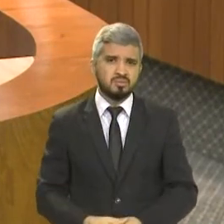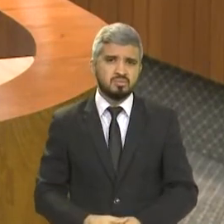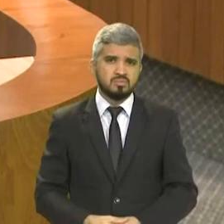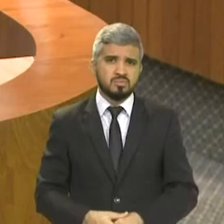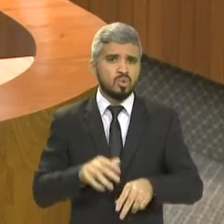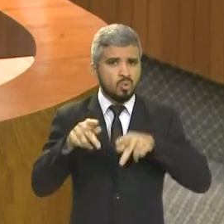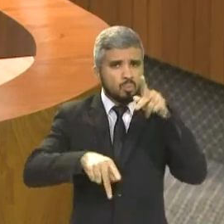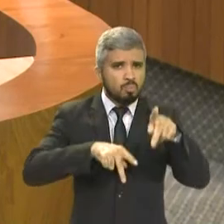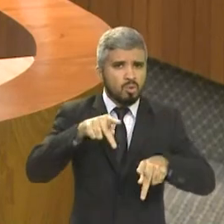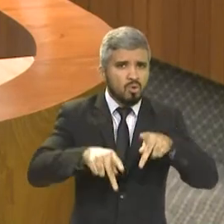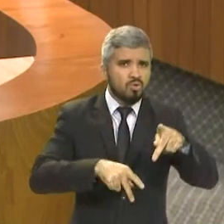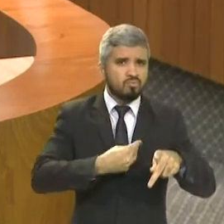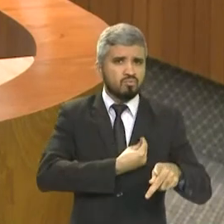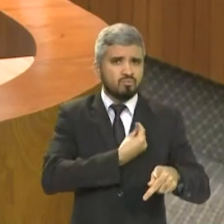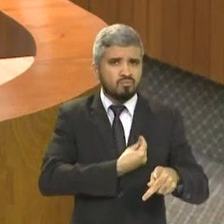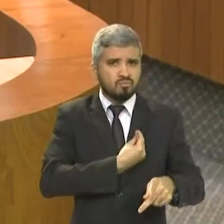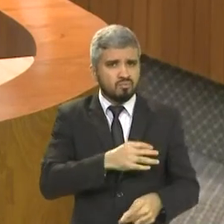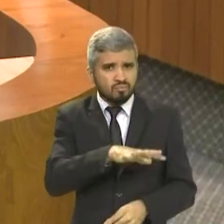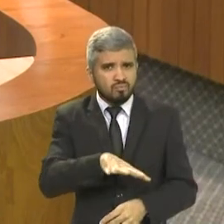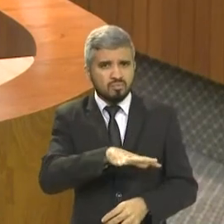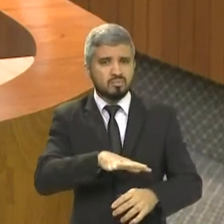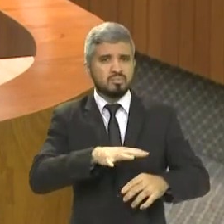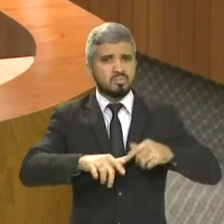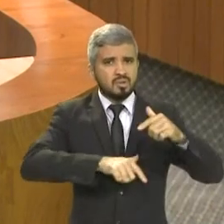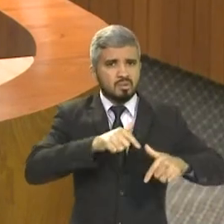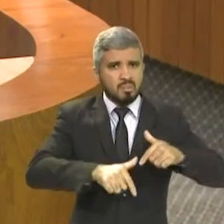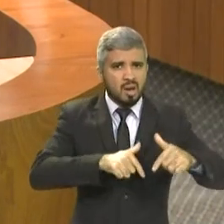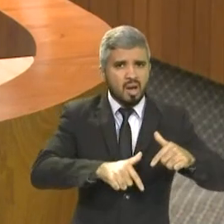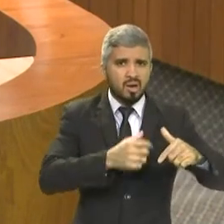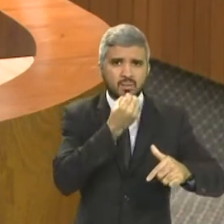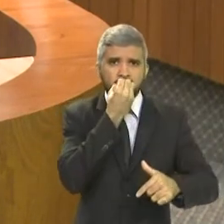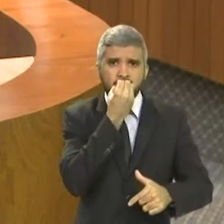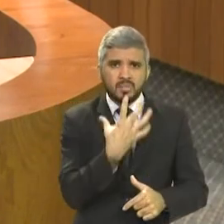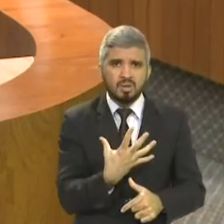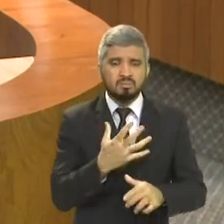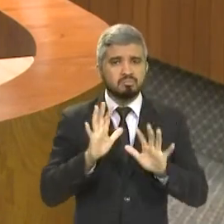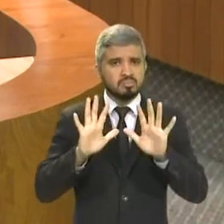trabalhador, uma cidade produtiva, e que esses índices de violência venham a acontecer. Muito obrigado, senhor presidente.